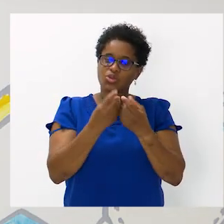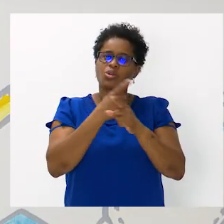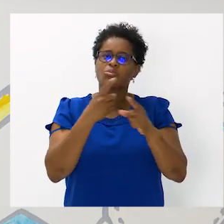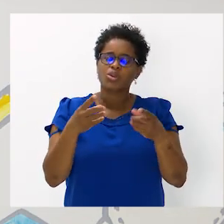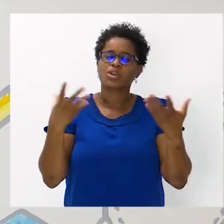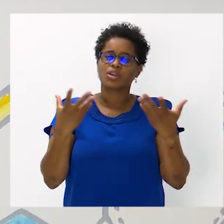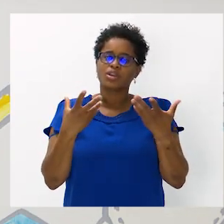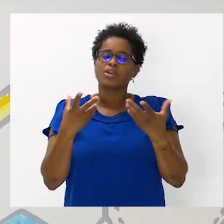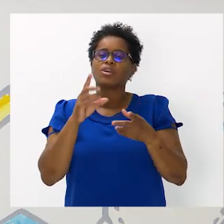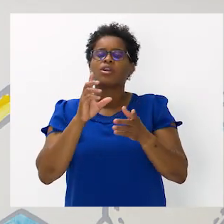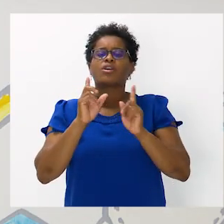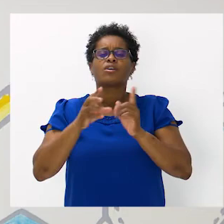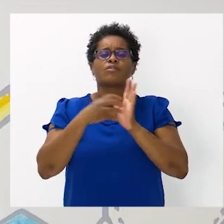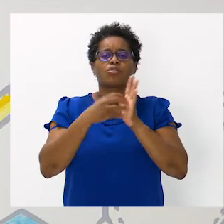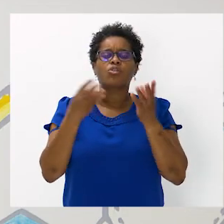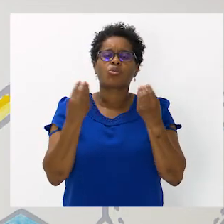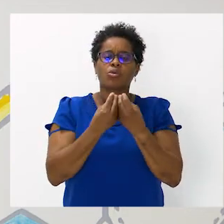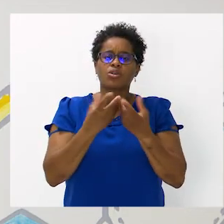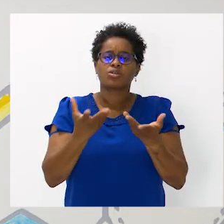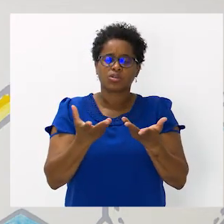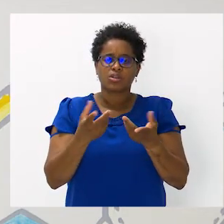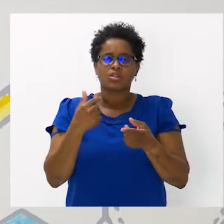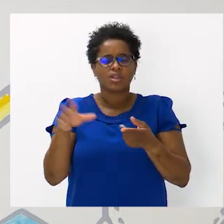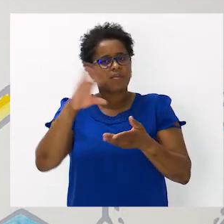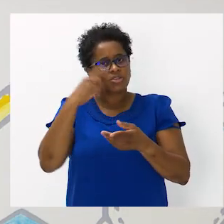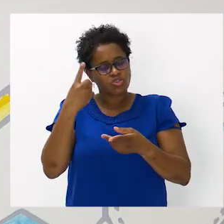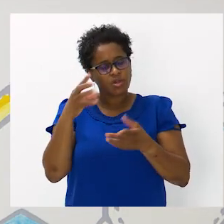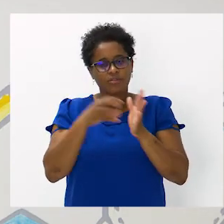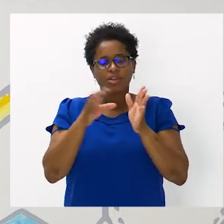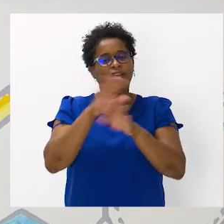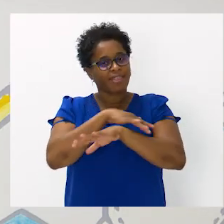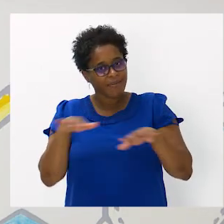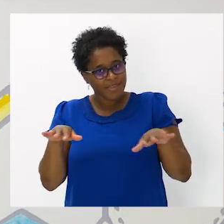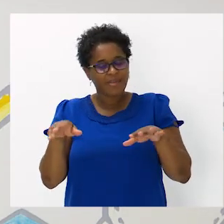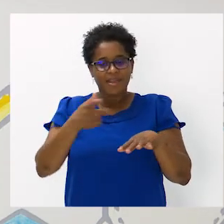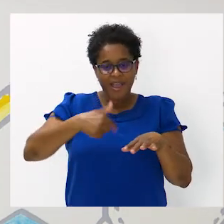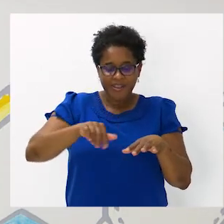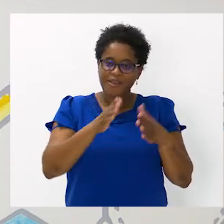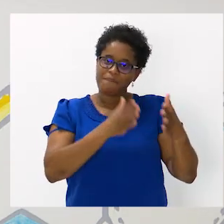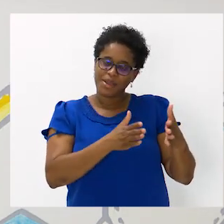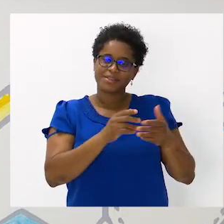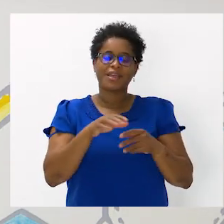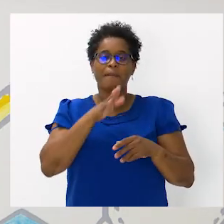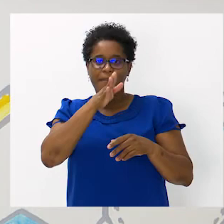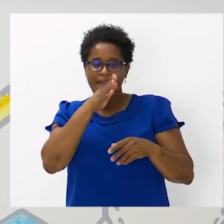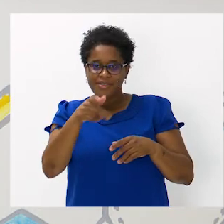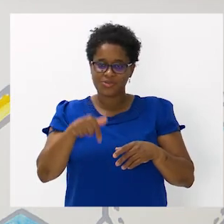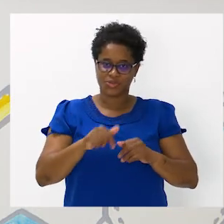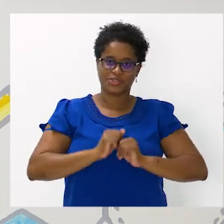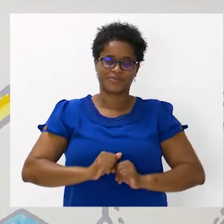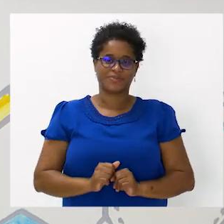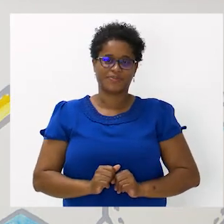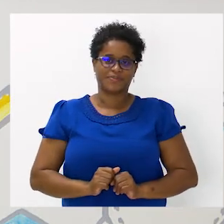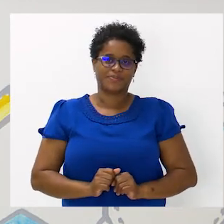figuras compostas? Porque temos mais do que uma figura. E assim, terminamos a nossa parte prática